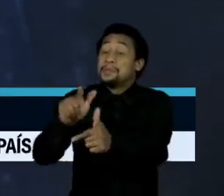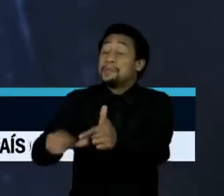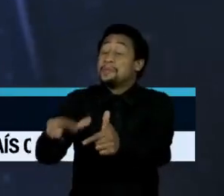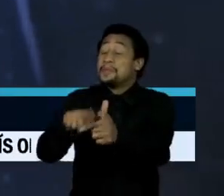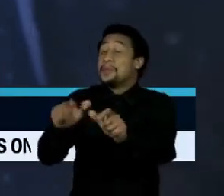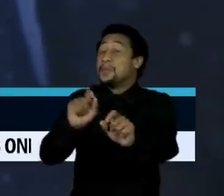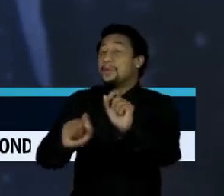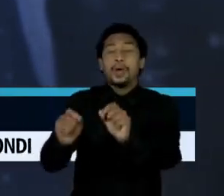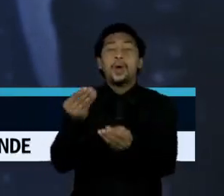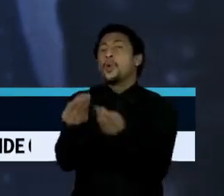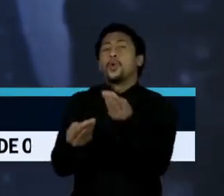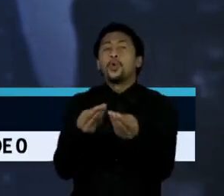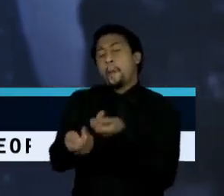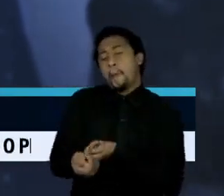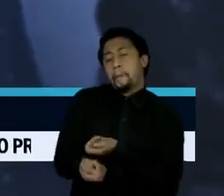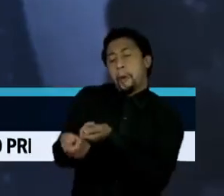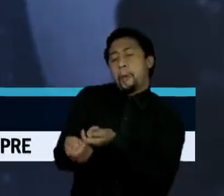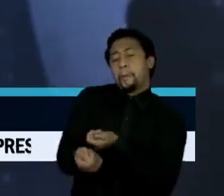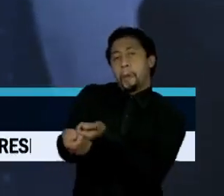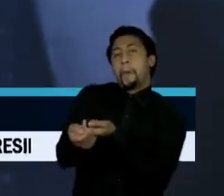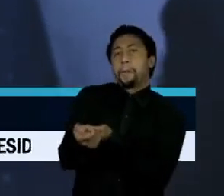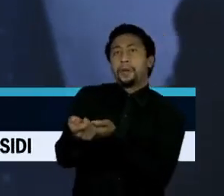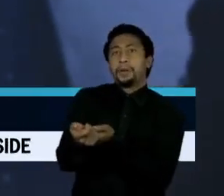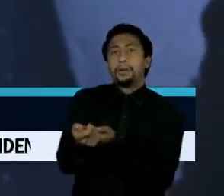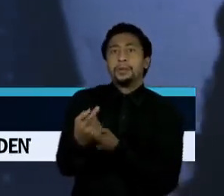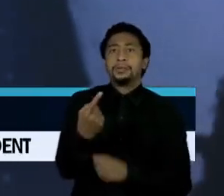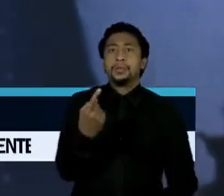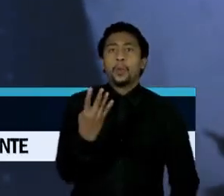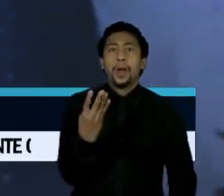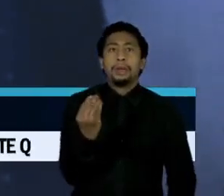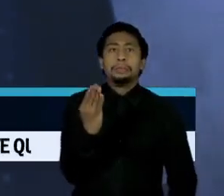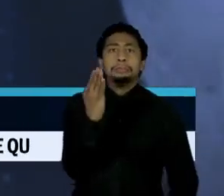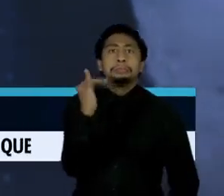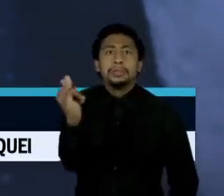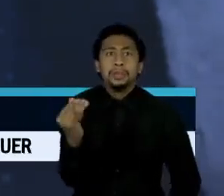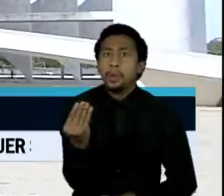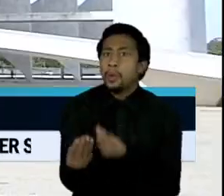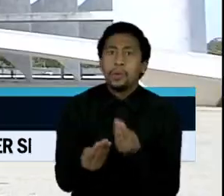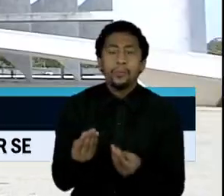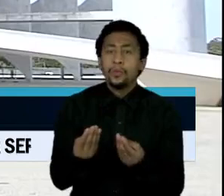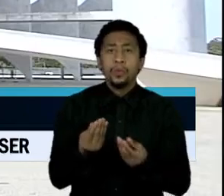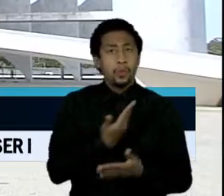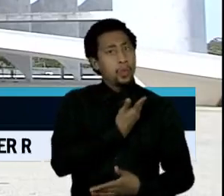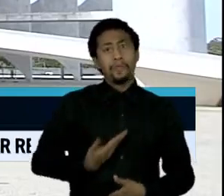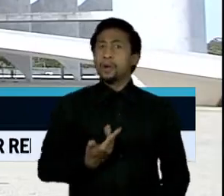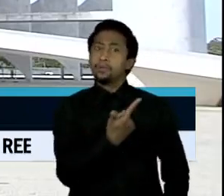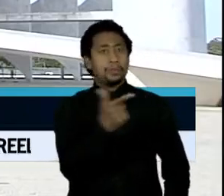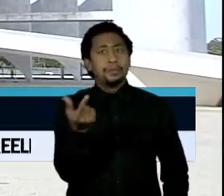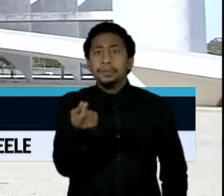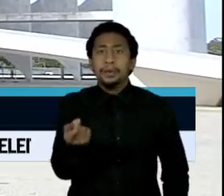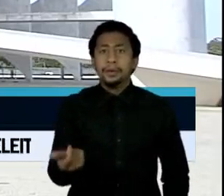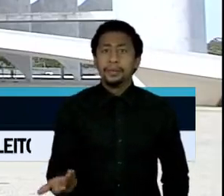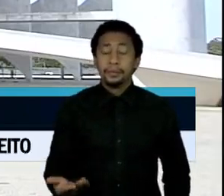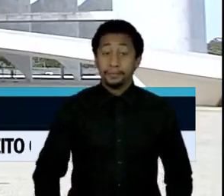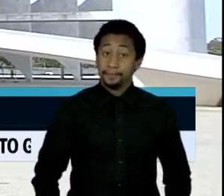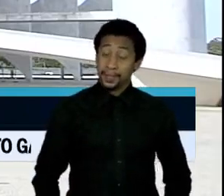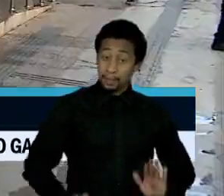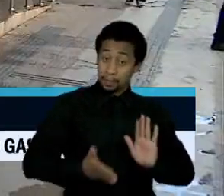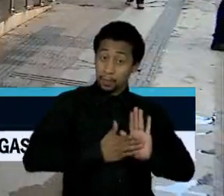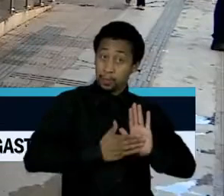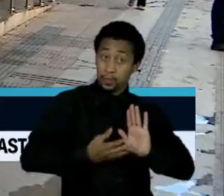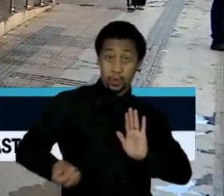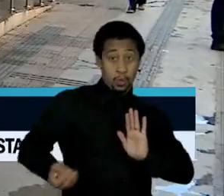pagar essa conta bilionária já que o caixa do Governo está praticamente zerado a nova aposta do governo